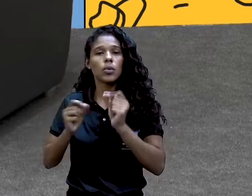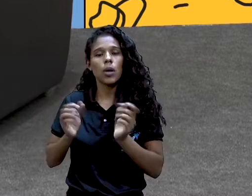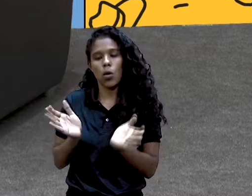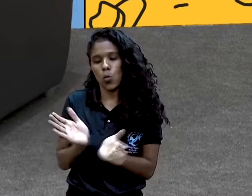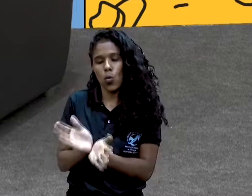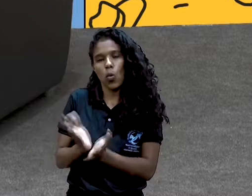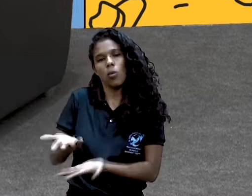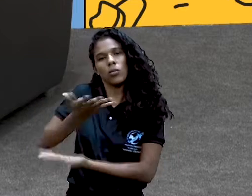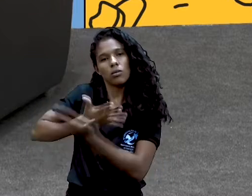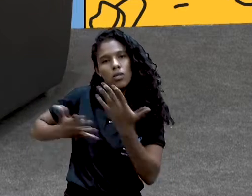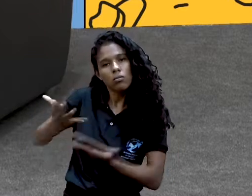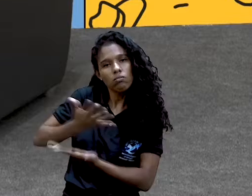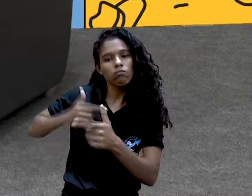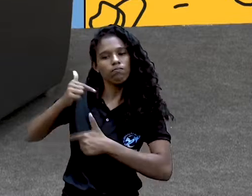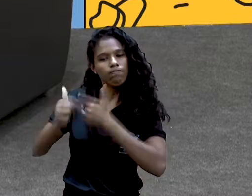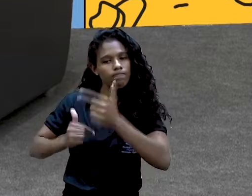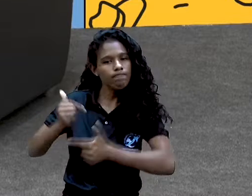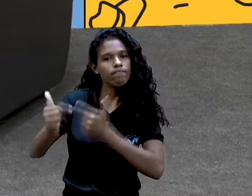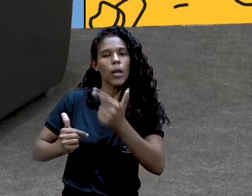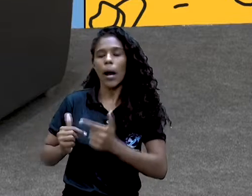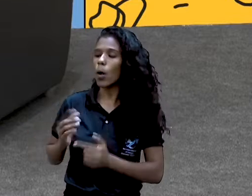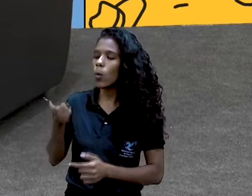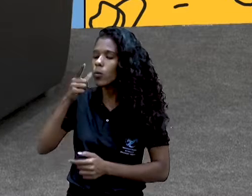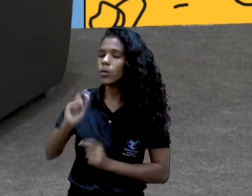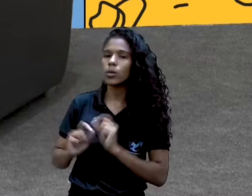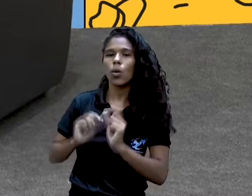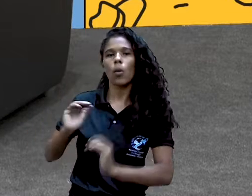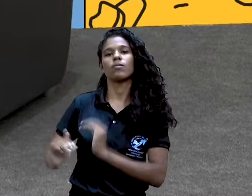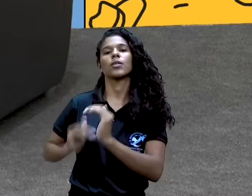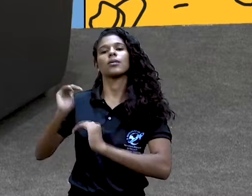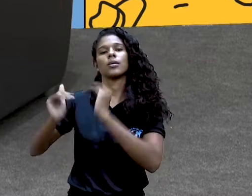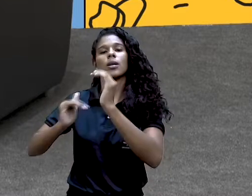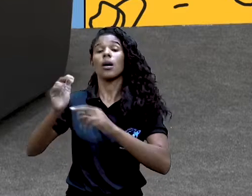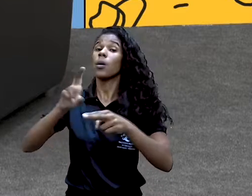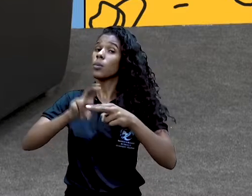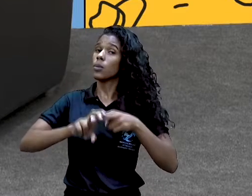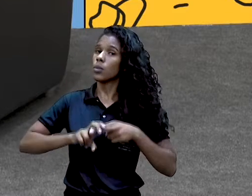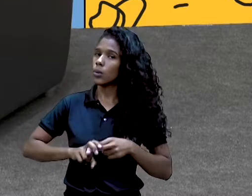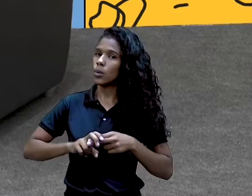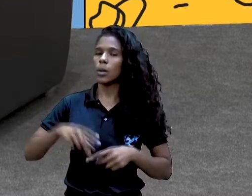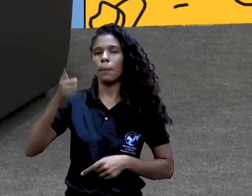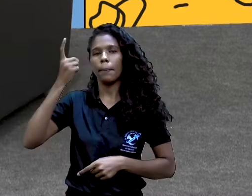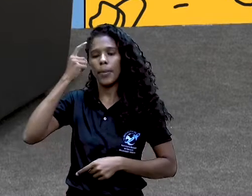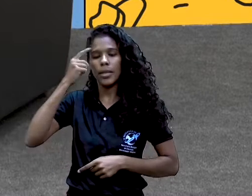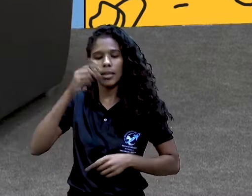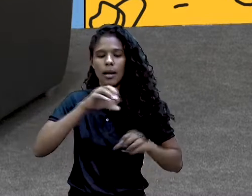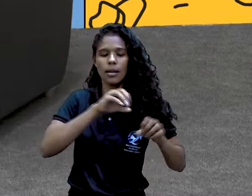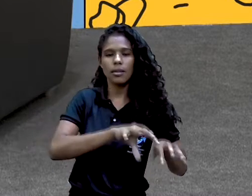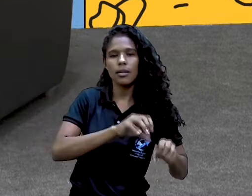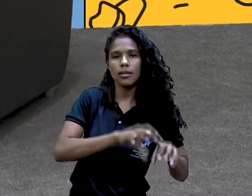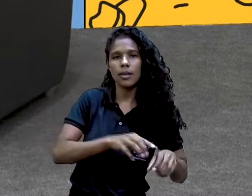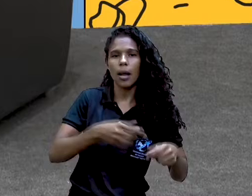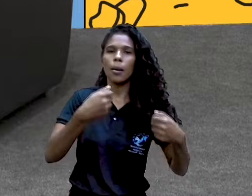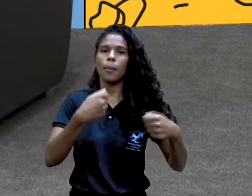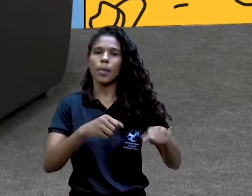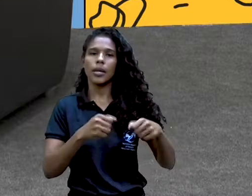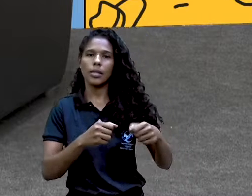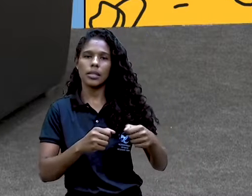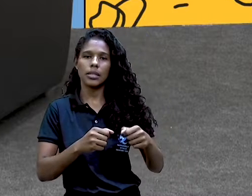no outro, de ir além do seu próprio mundo. Então é por isso que pensar a educação, pensar o